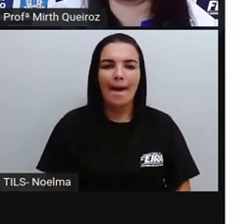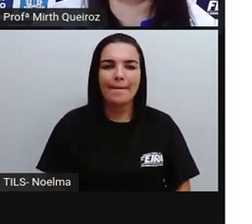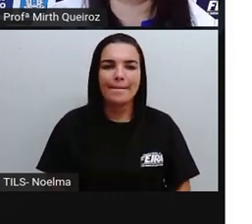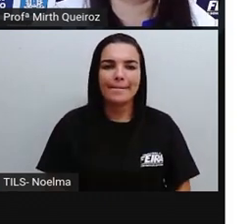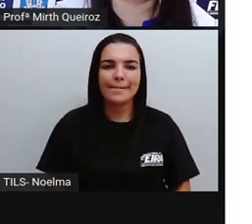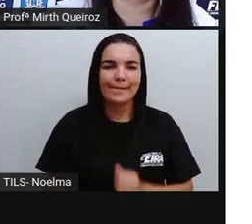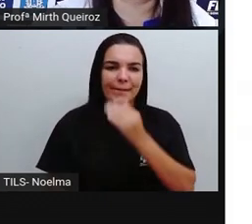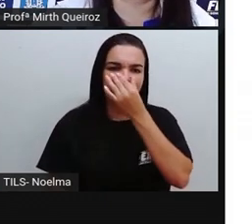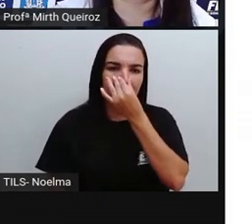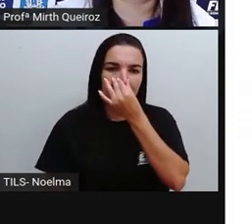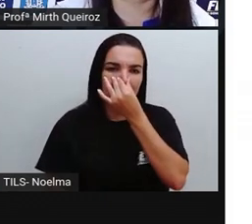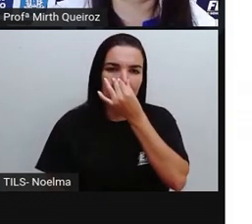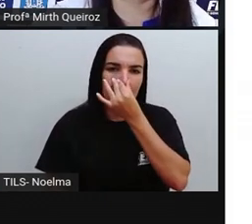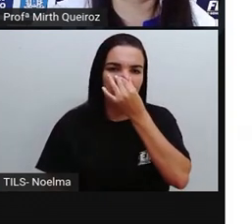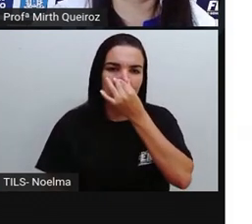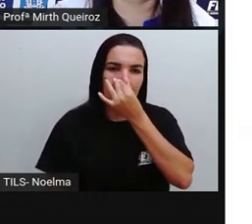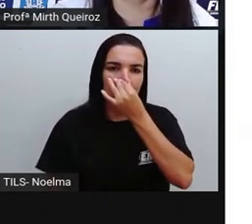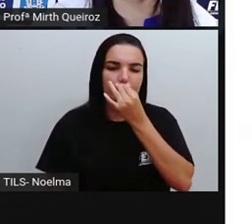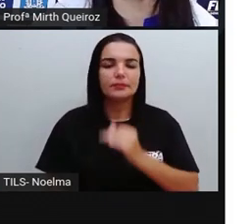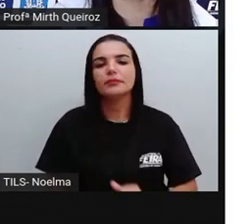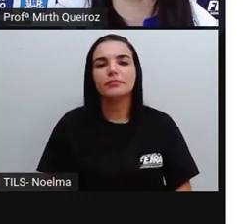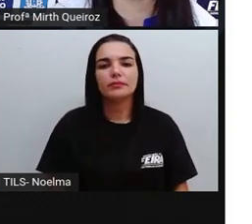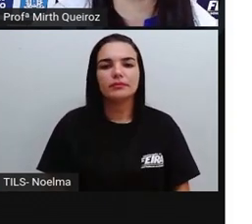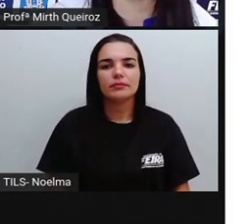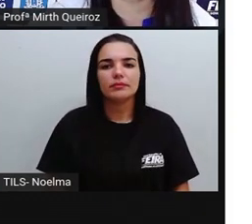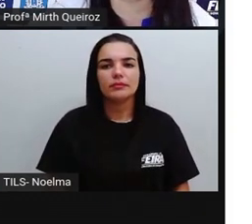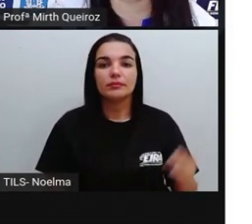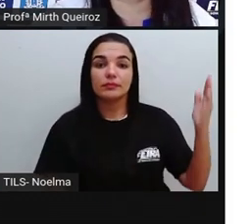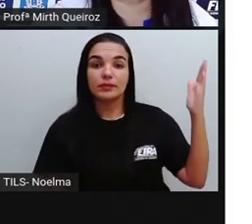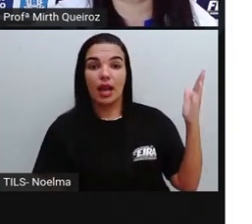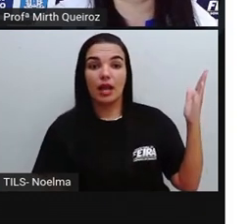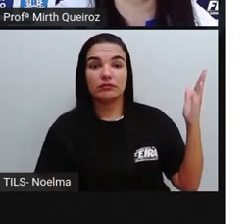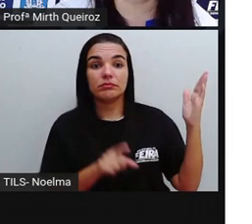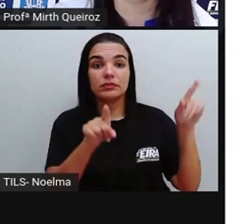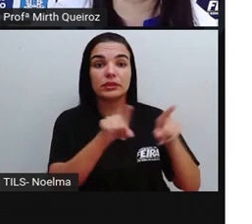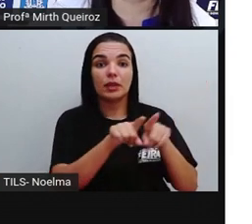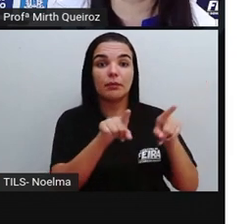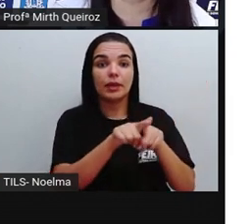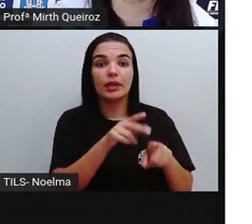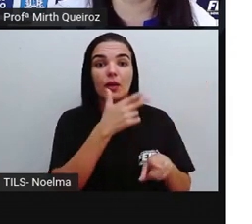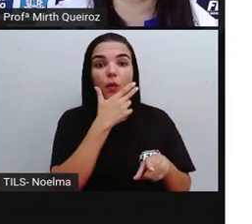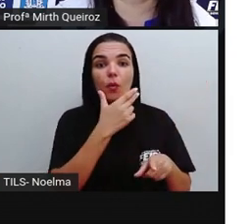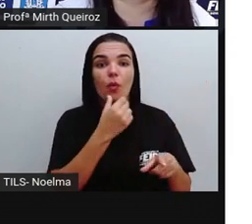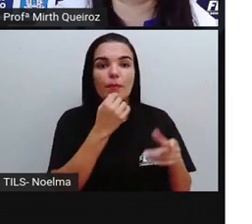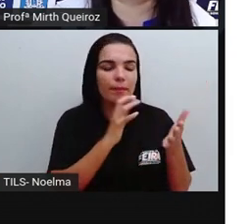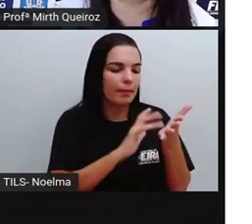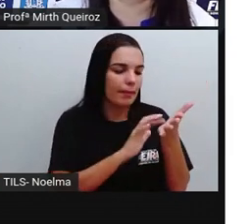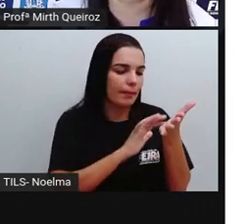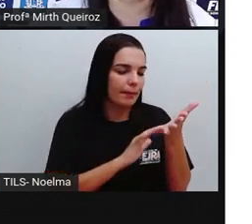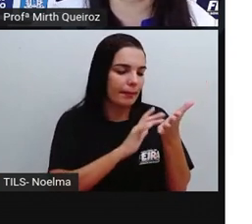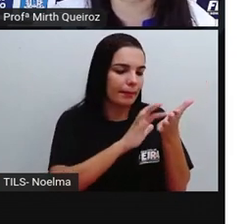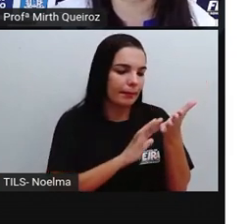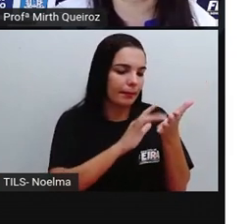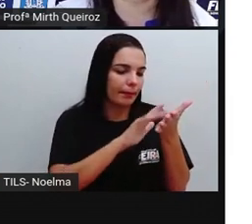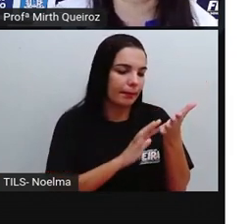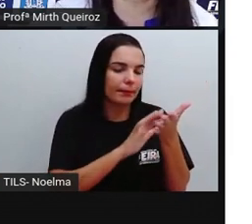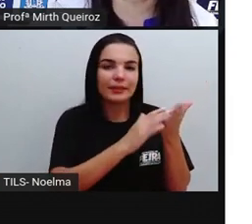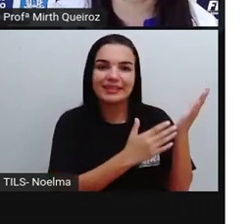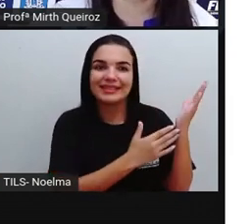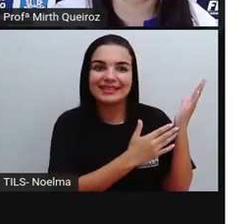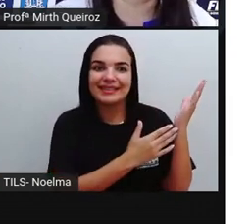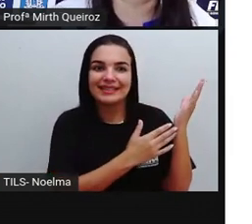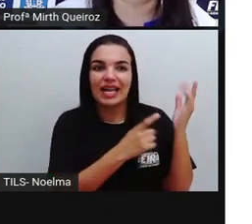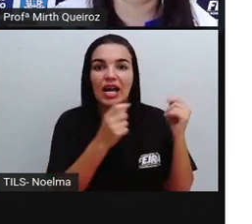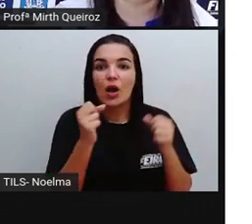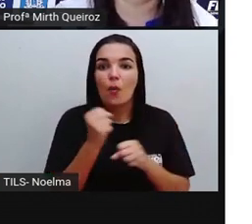imaginação do artista. O Homem que Calculava, de 1983, também feito em acrílica